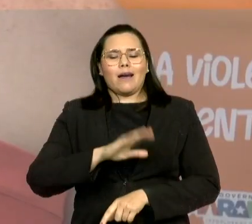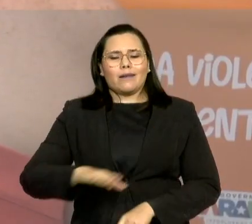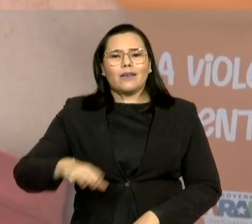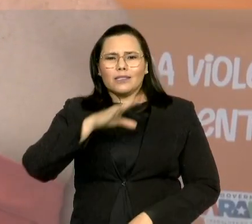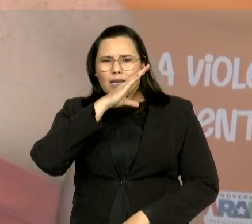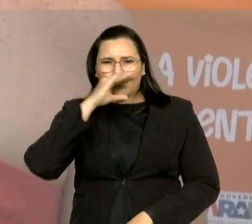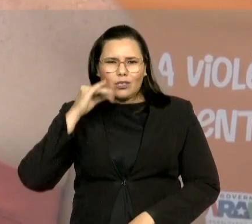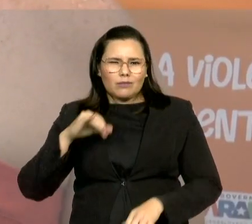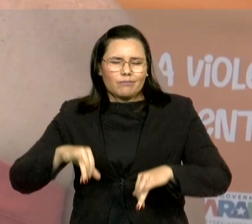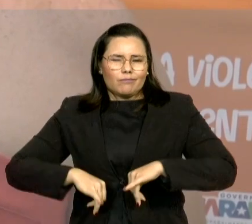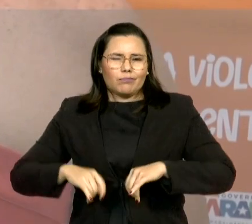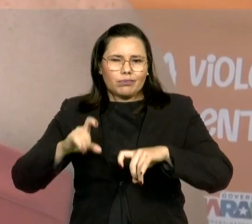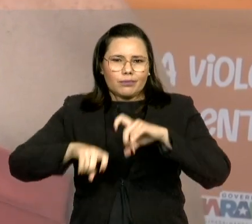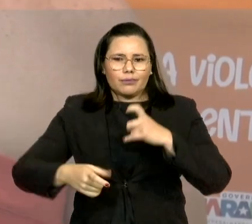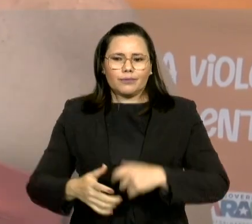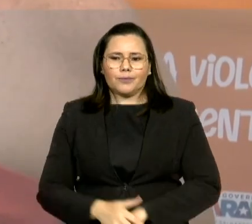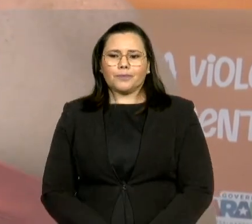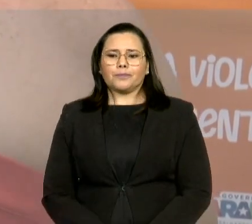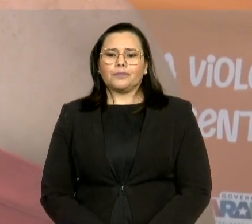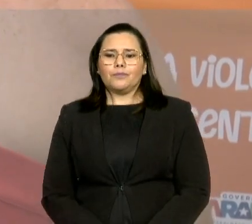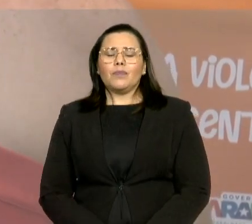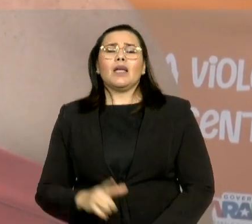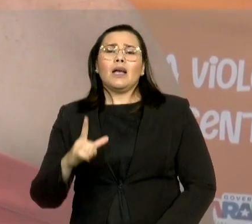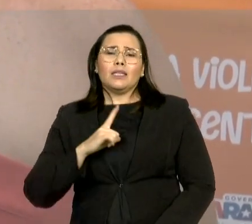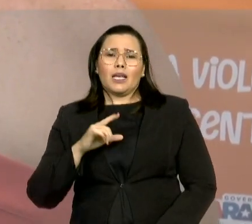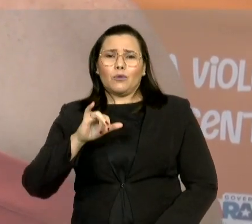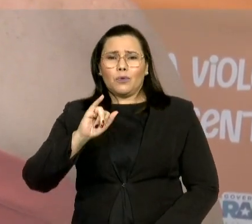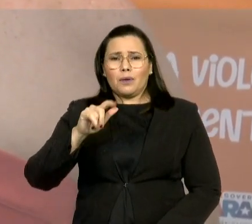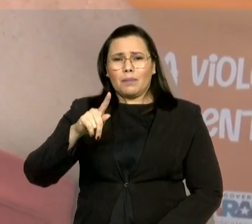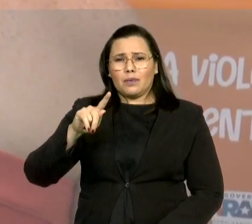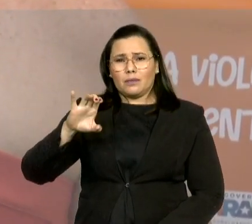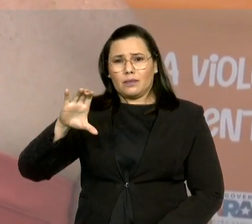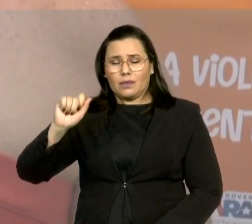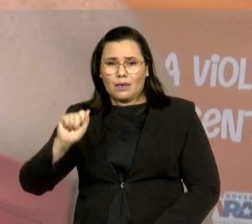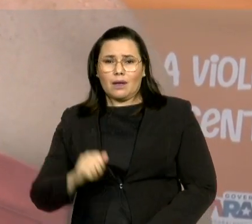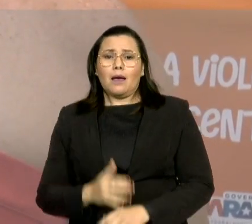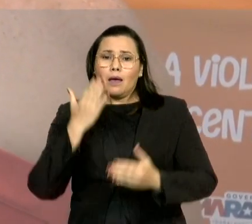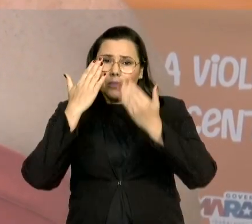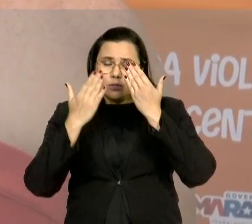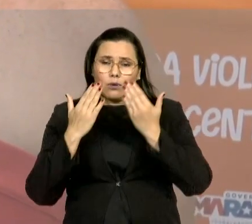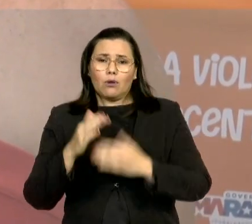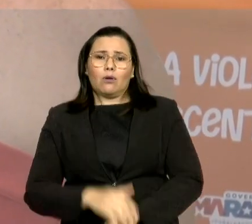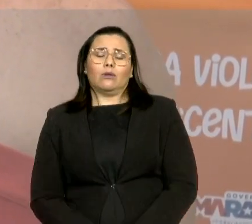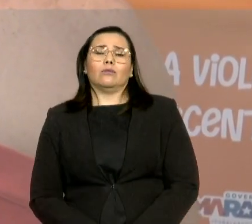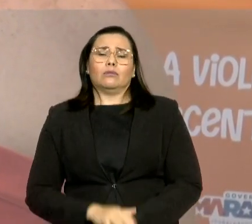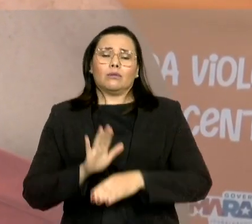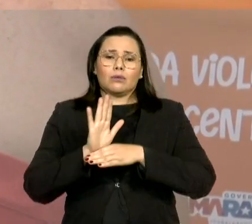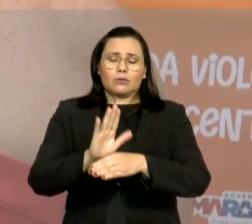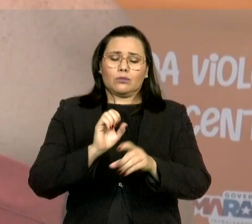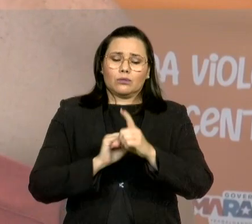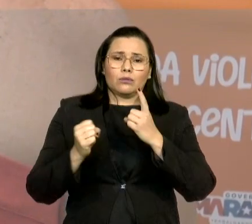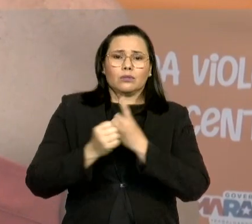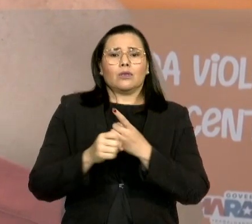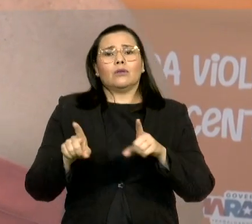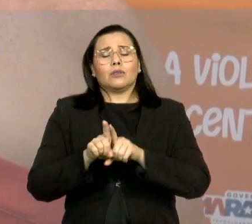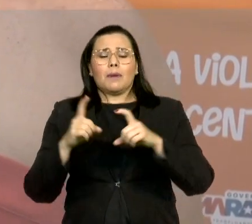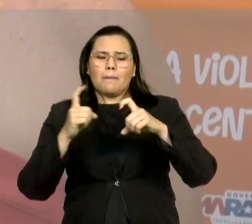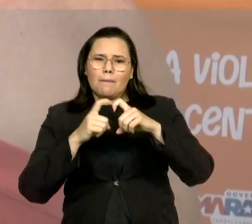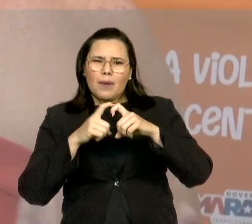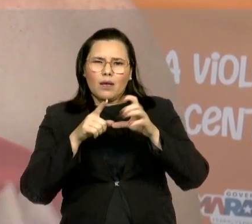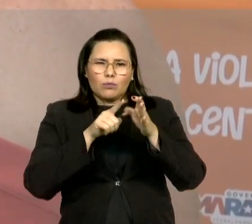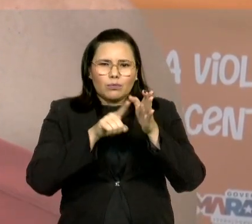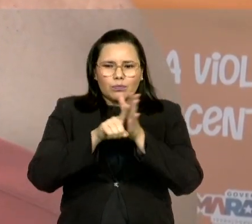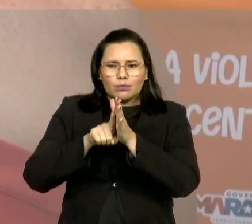No IPCA nós temos psicólogos, assistentes sociais, médicos legistas, todos eles trabalhando de forma